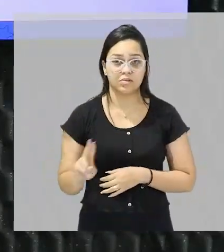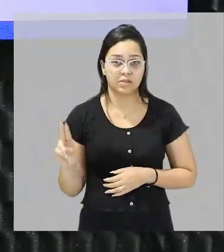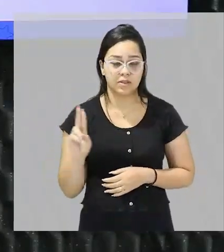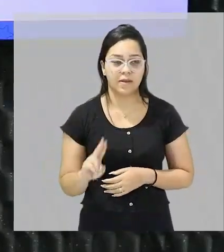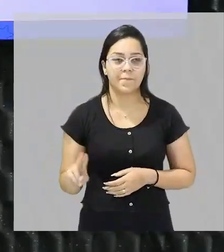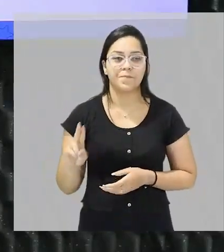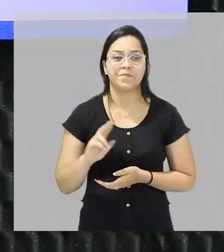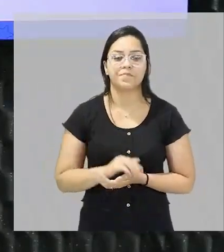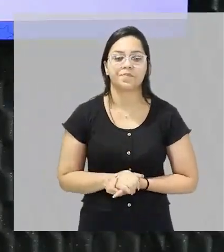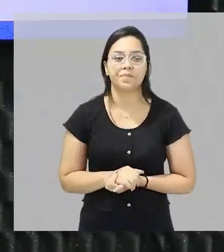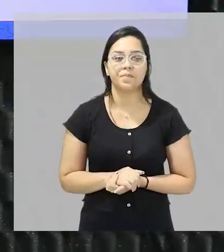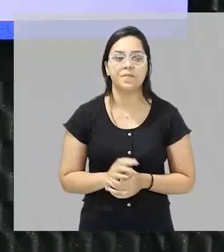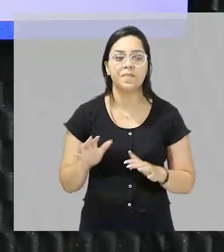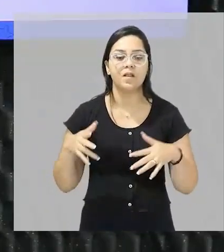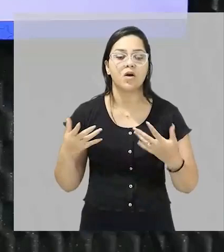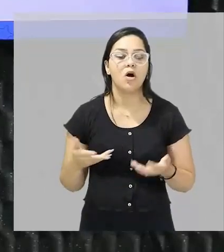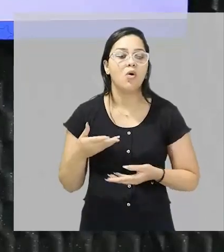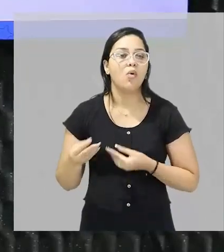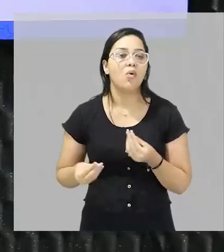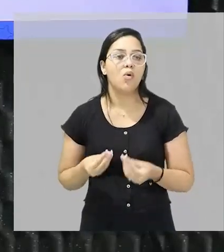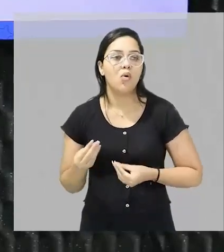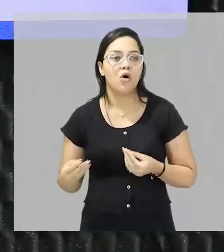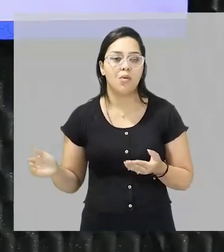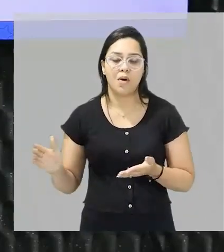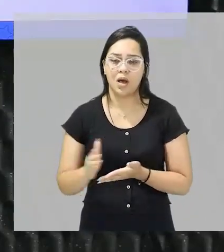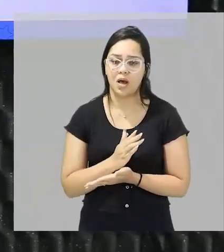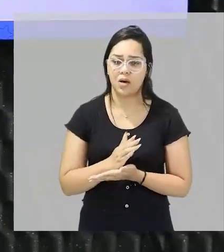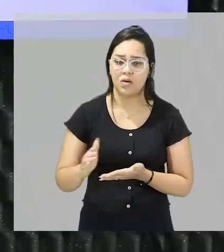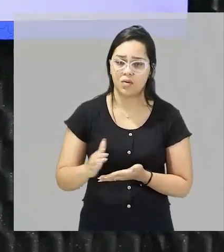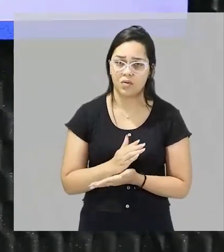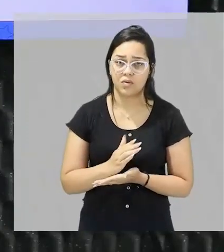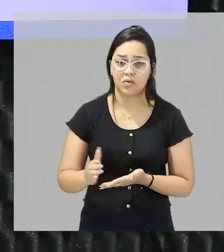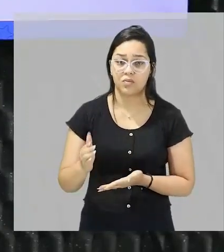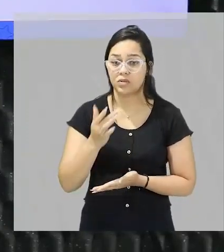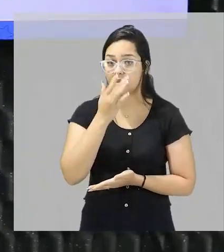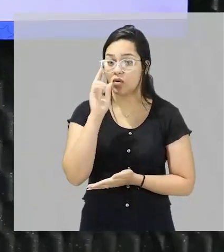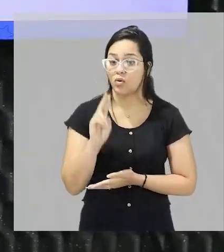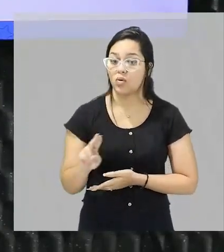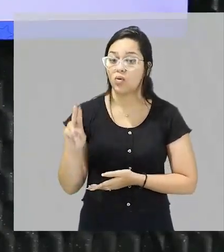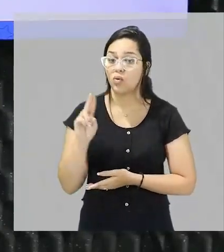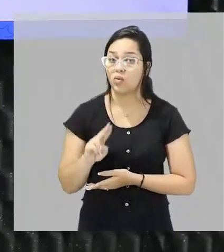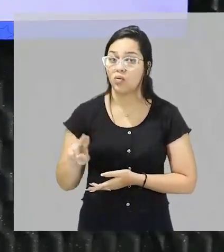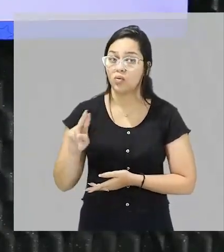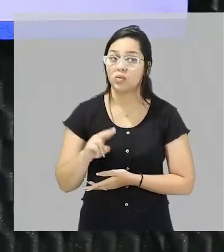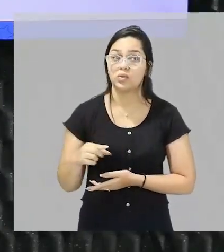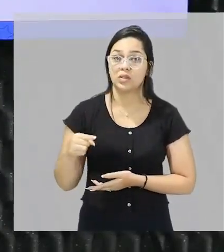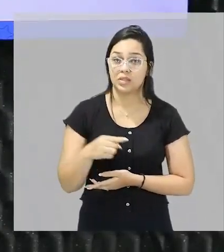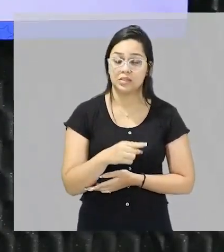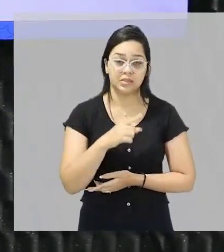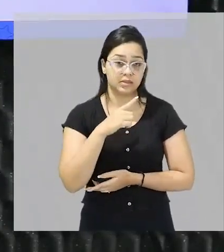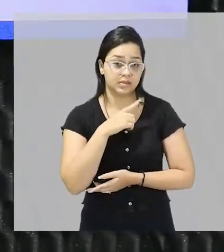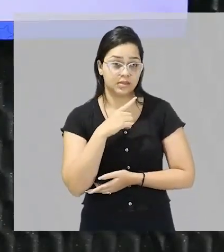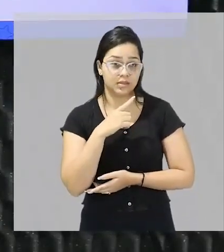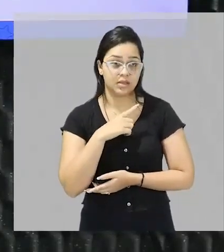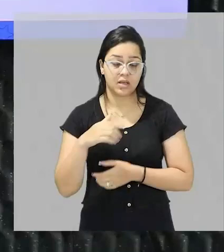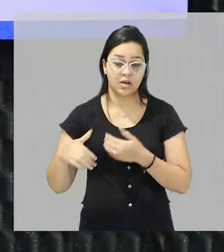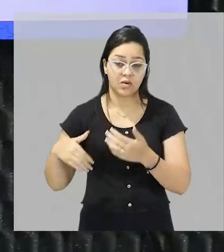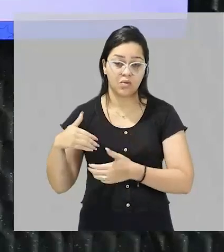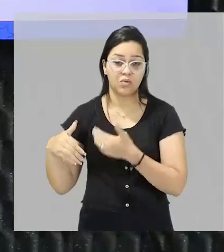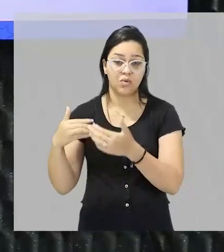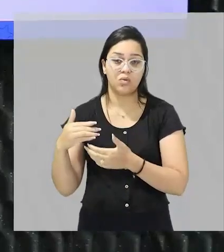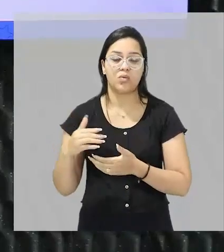utilizar. Vamos ver aqui como é que alguns candidatos utilizaram esse recurso coesivo ao longo